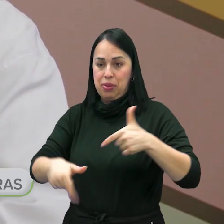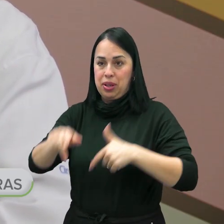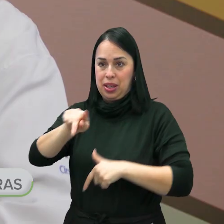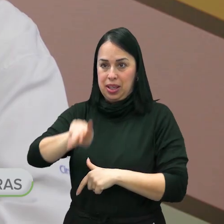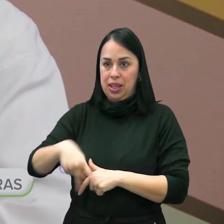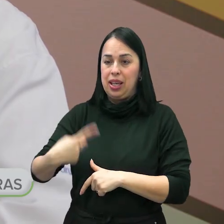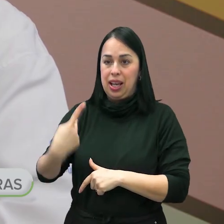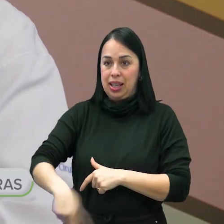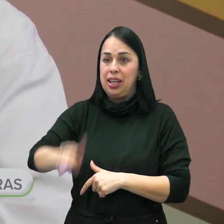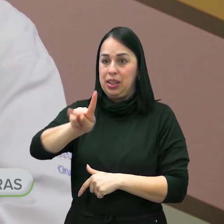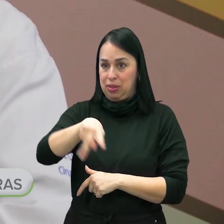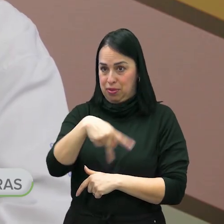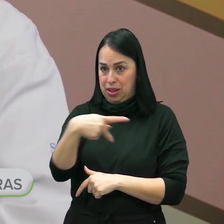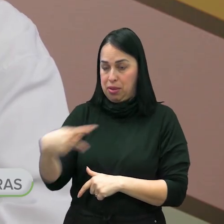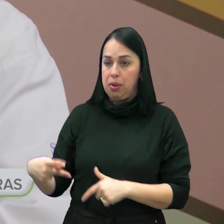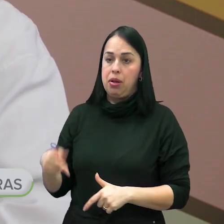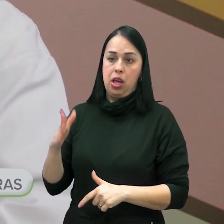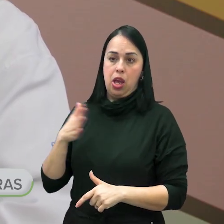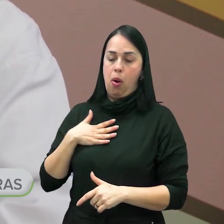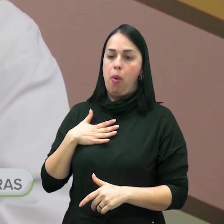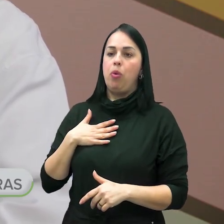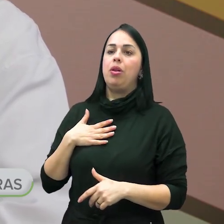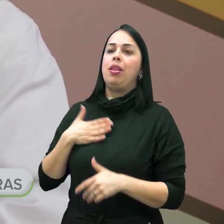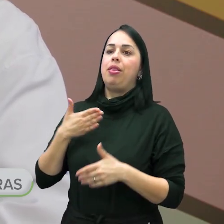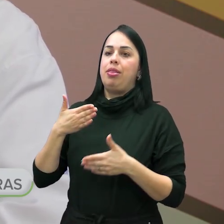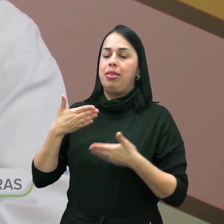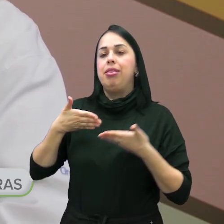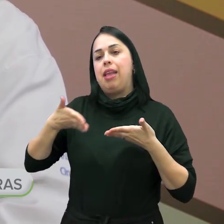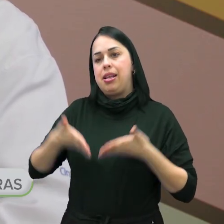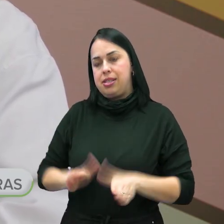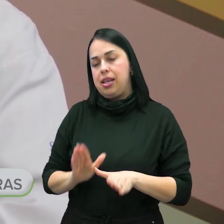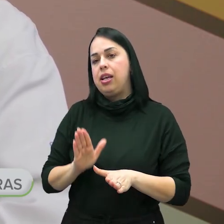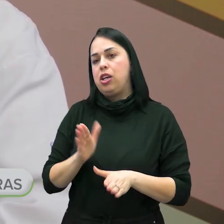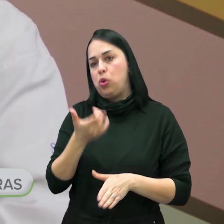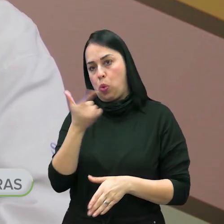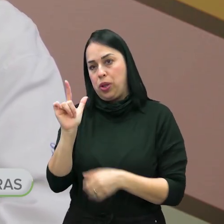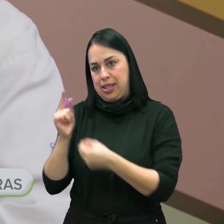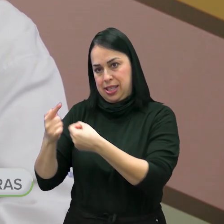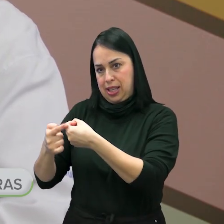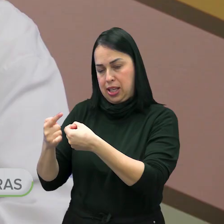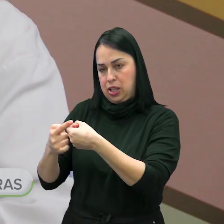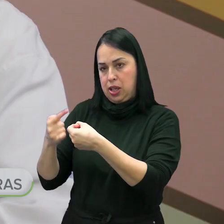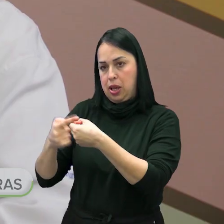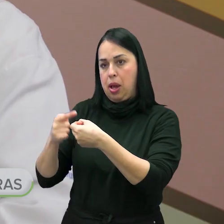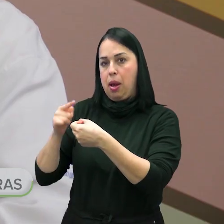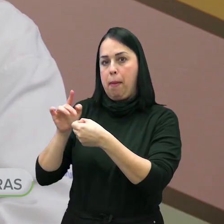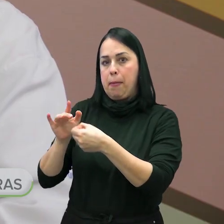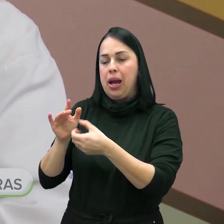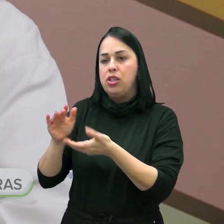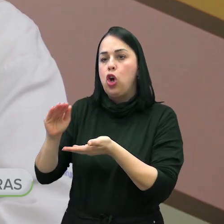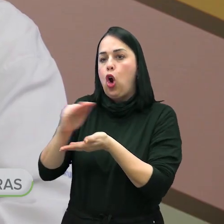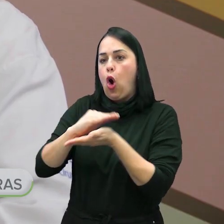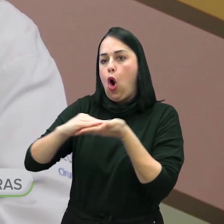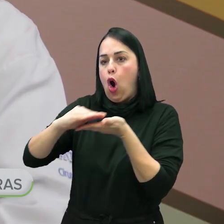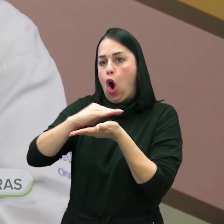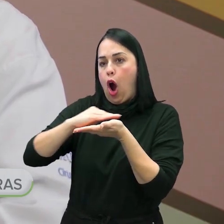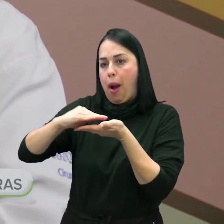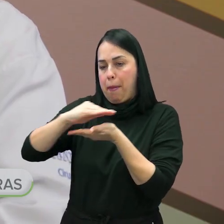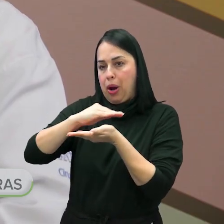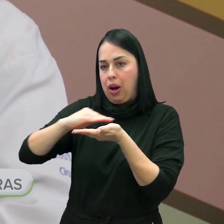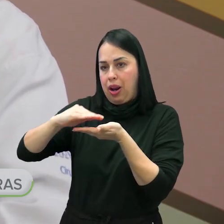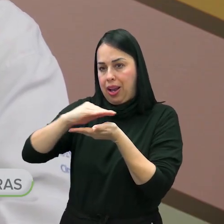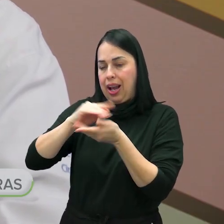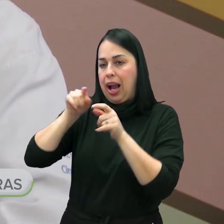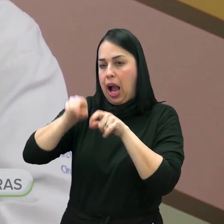região aqui. Eu não sou de São José, mas toda a região aqui faz o delicioso bolinho